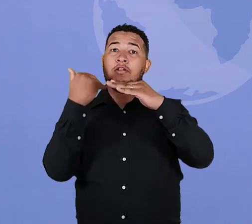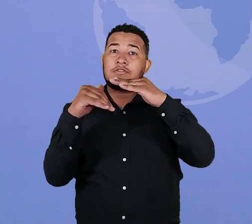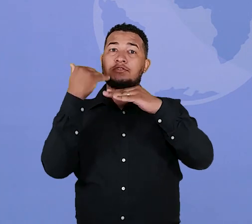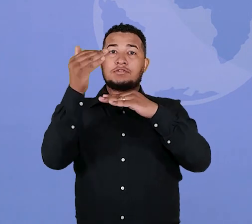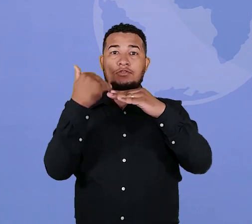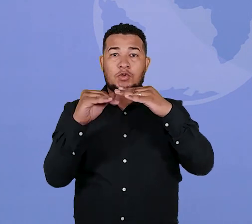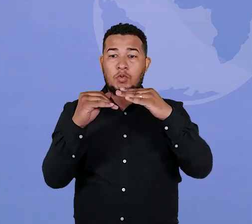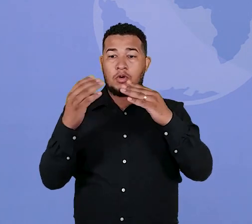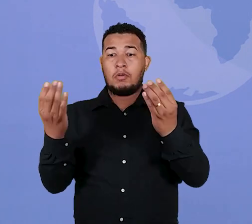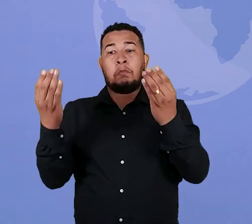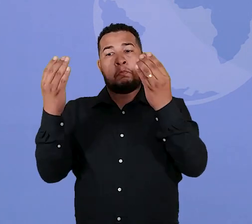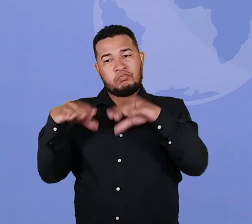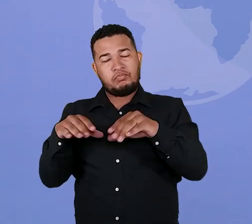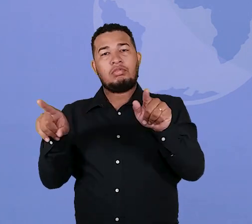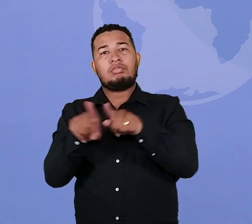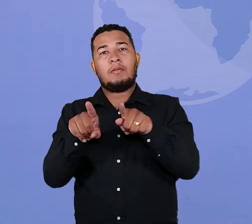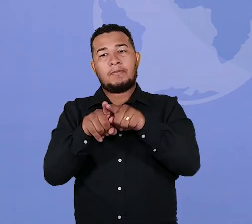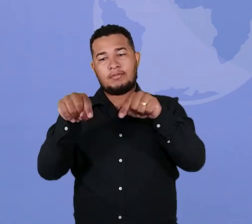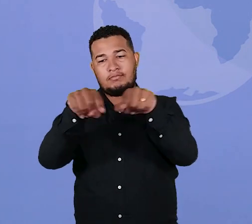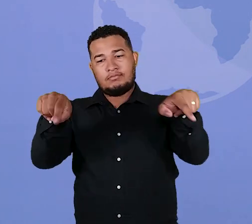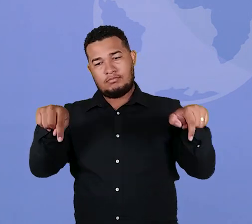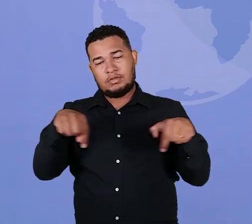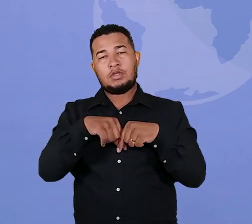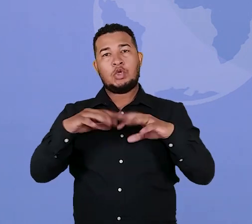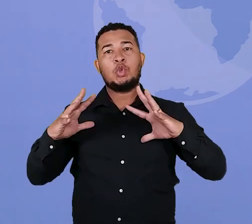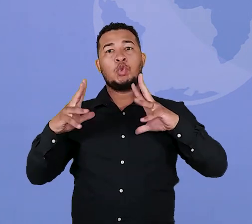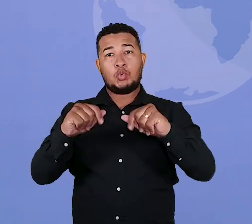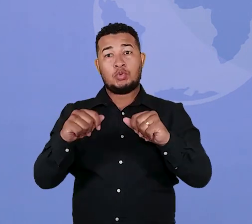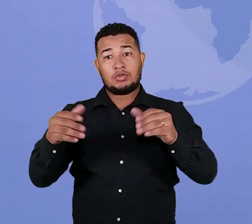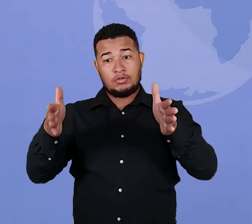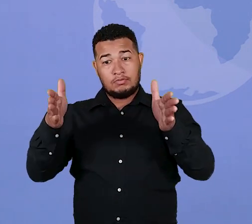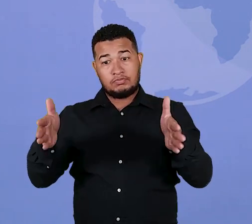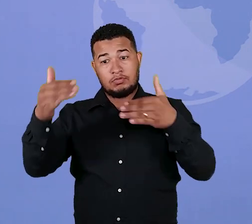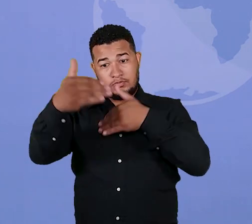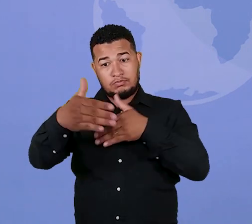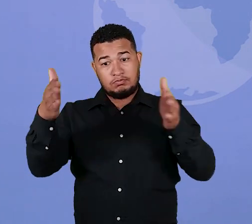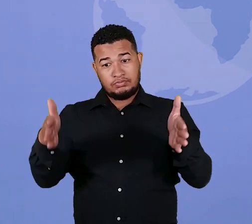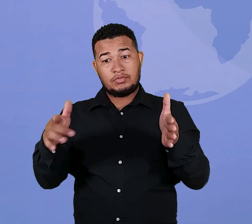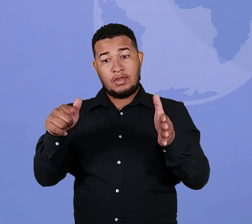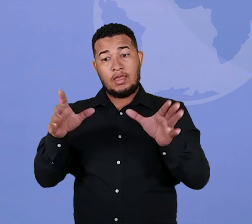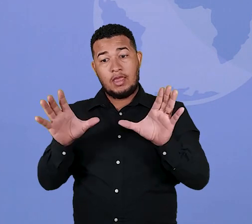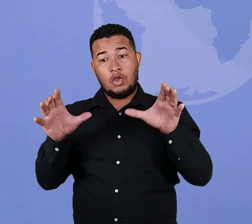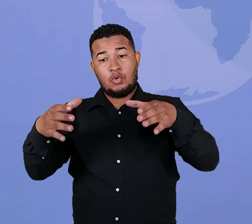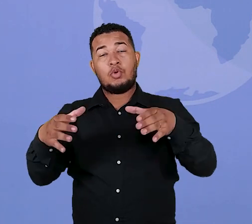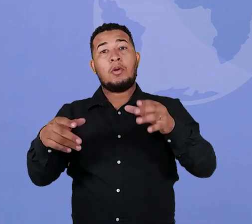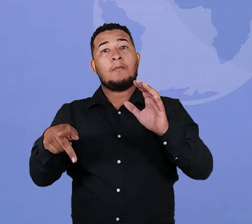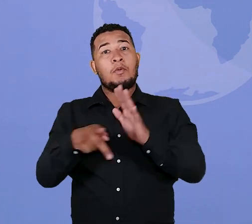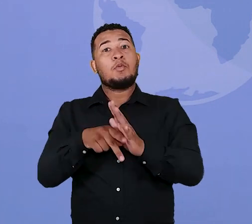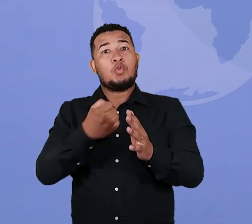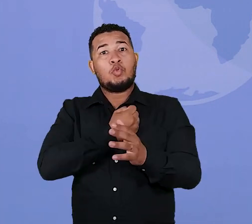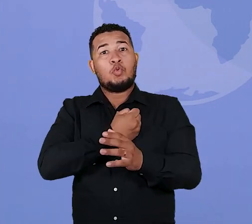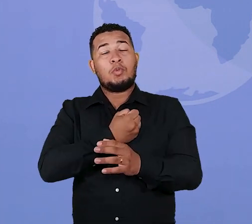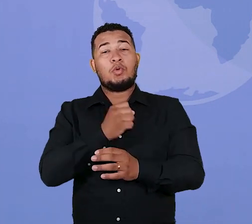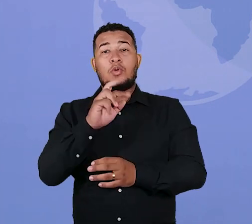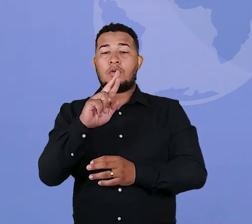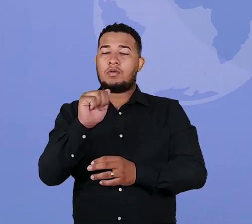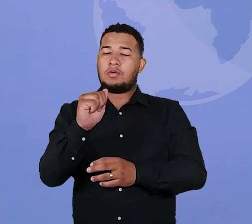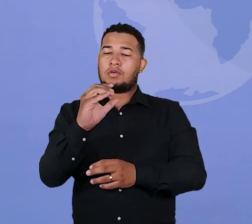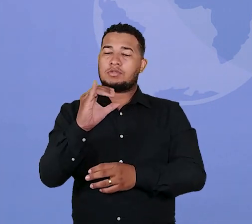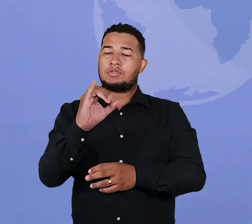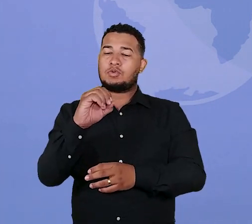as frações ou suas representações decimais. Essa caixa aqui chamamos de conjunto dos números racionais,